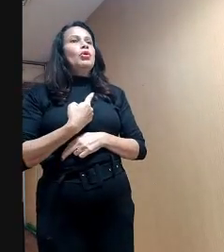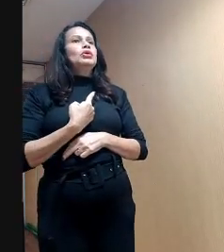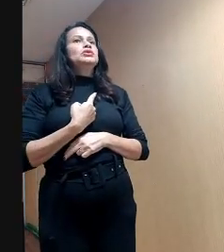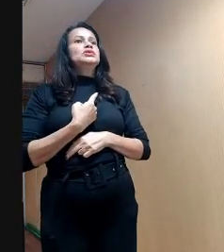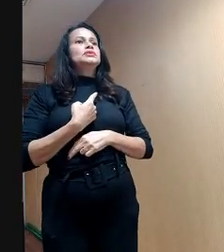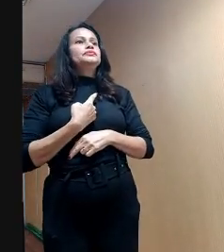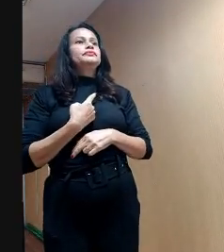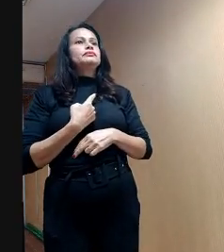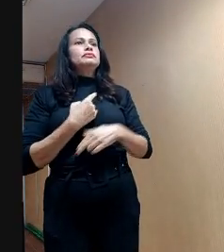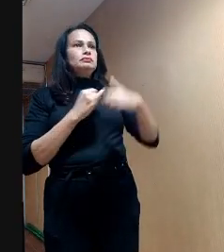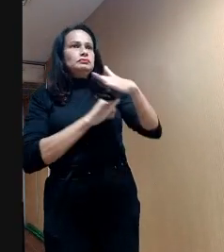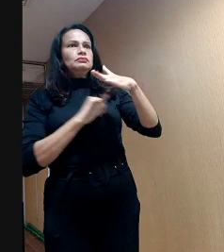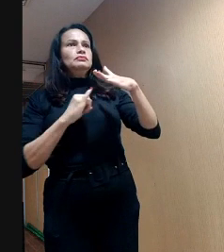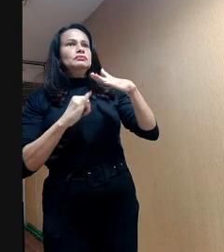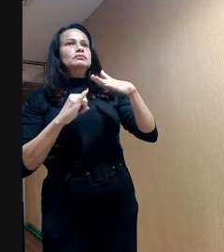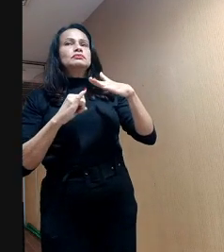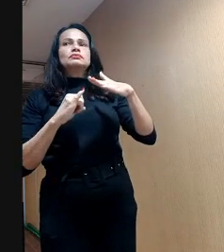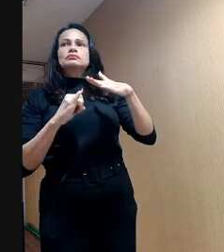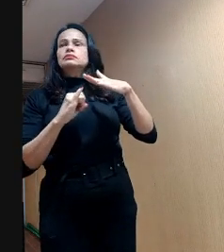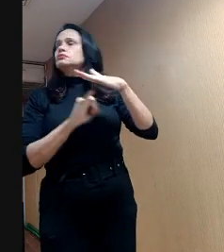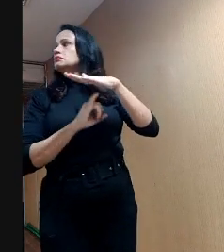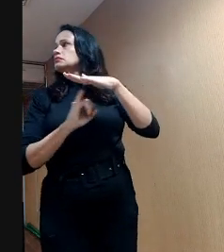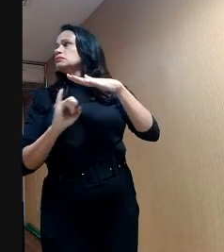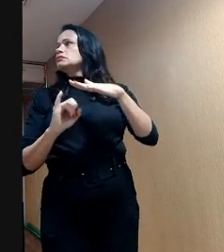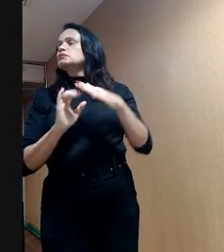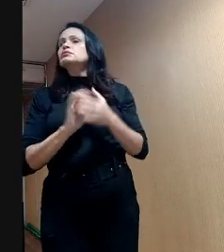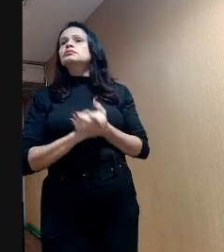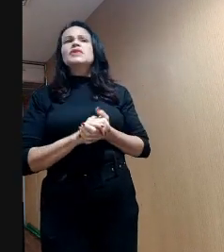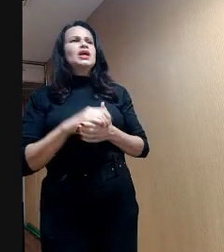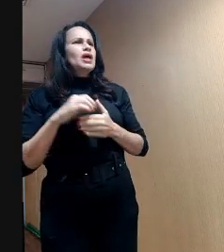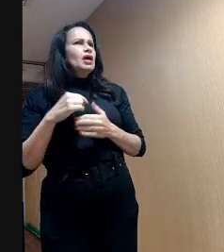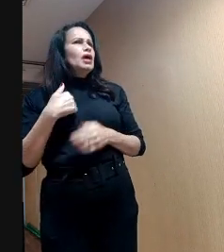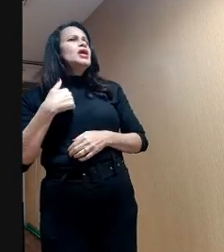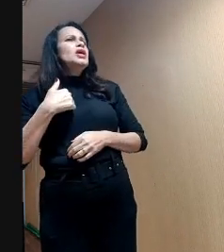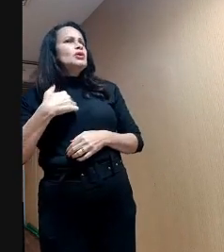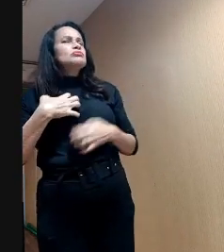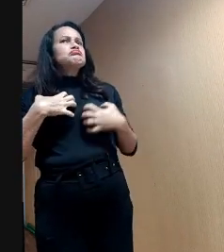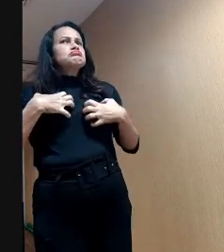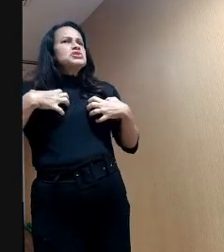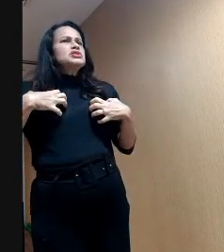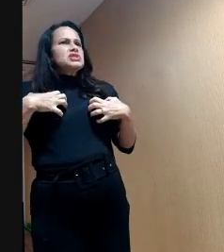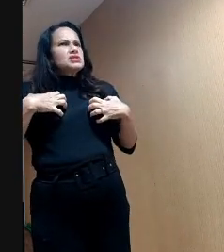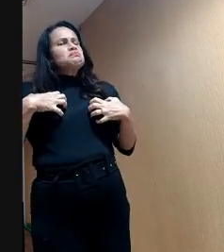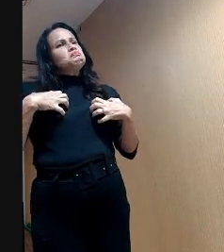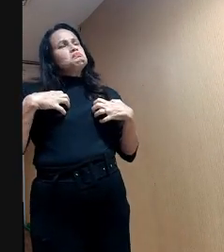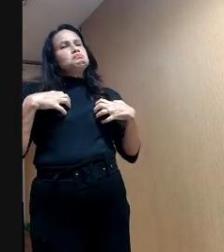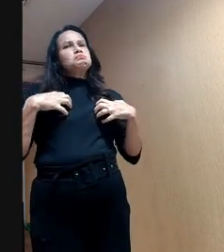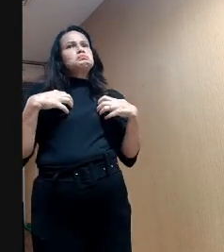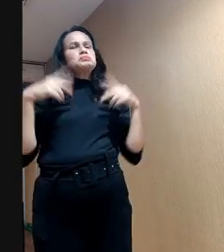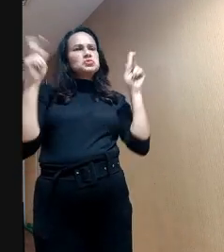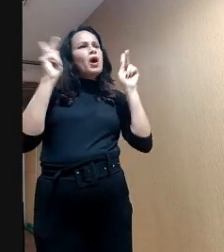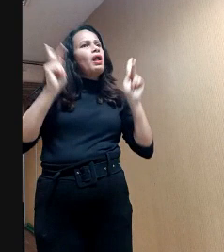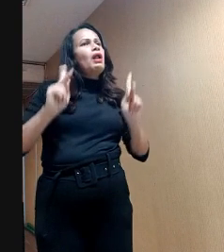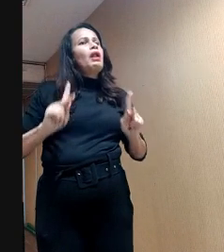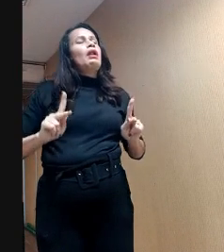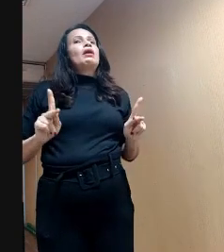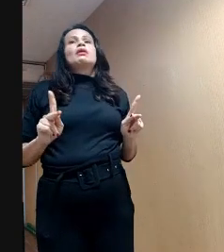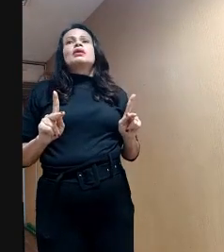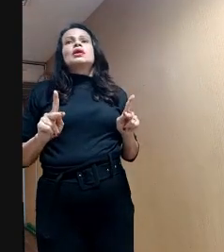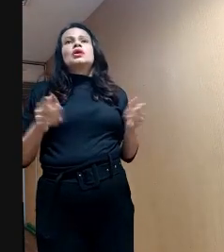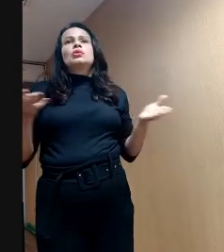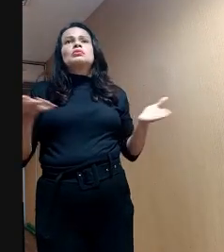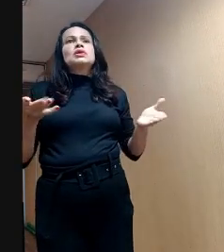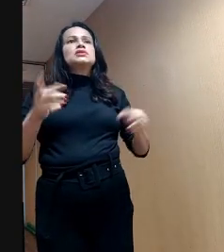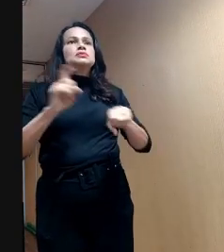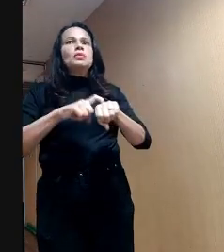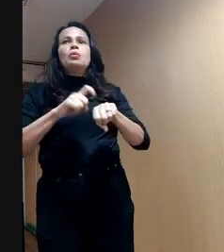essa amplitude da oferta, e é com muita alegria que eu participo agora desse momento do Campus